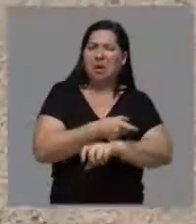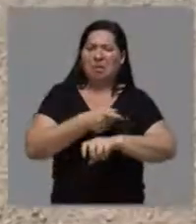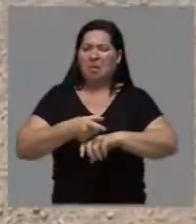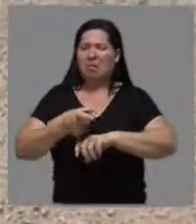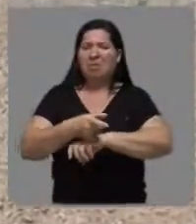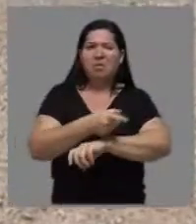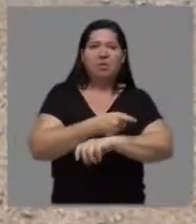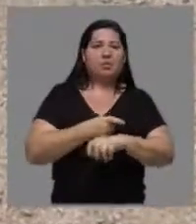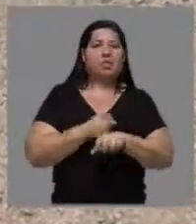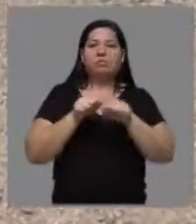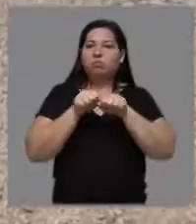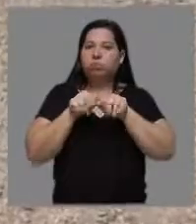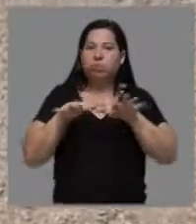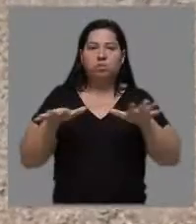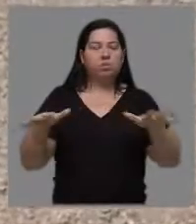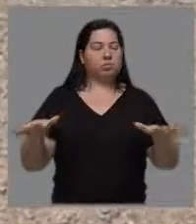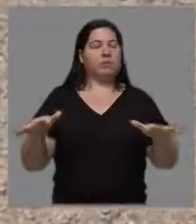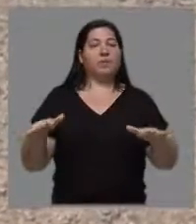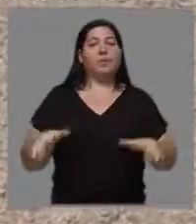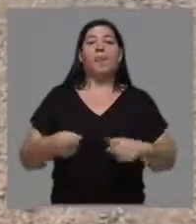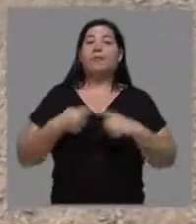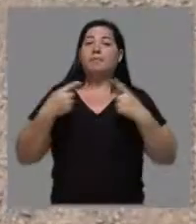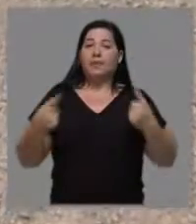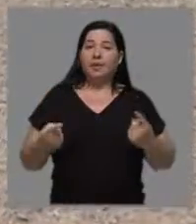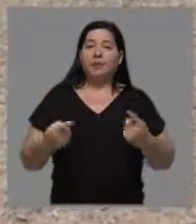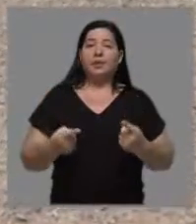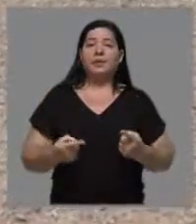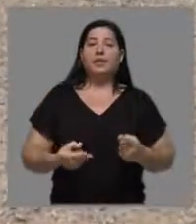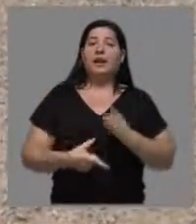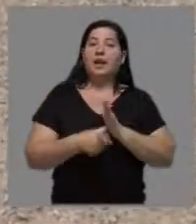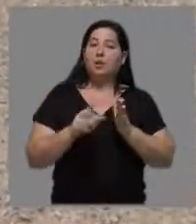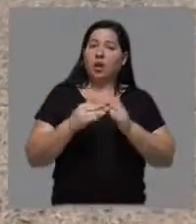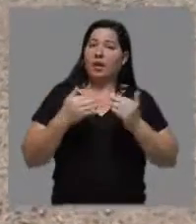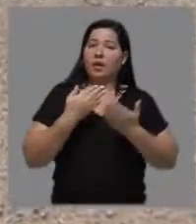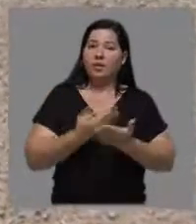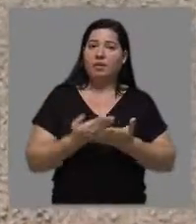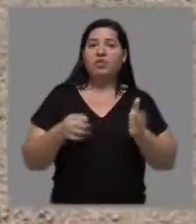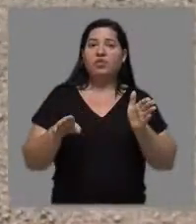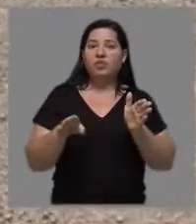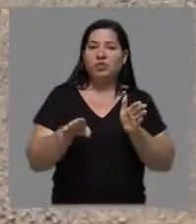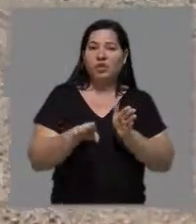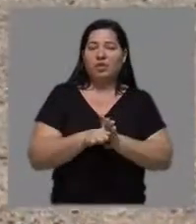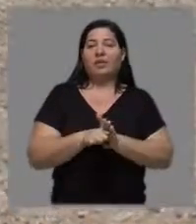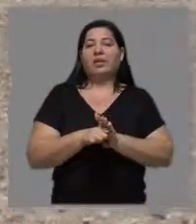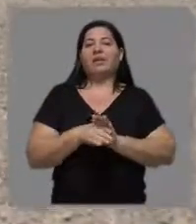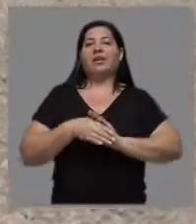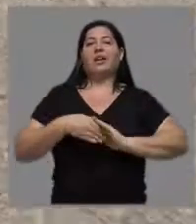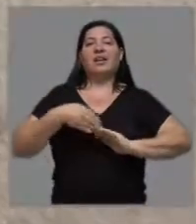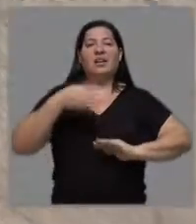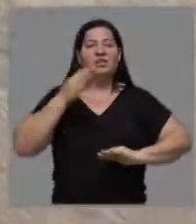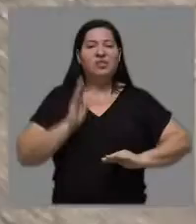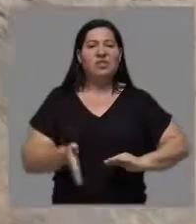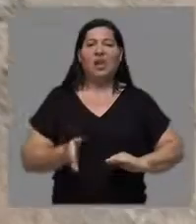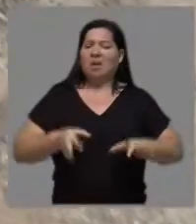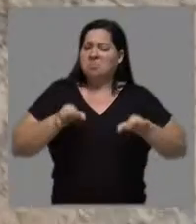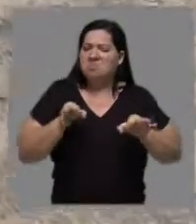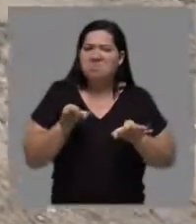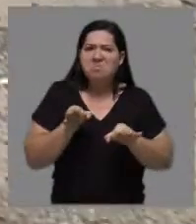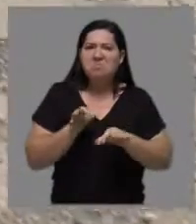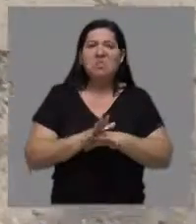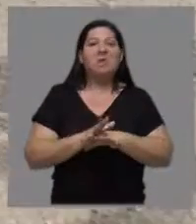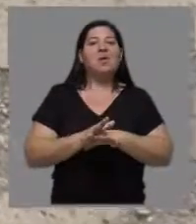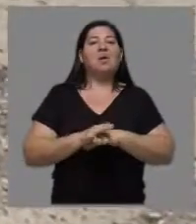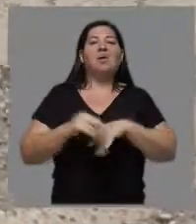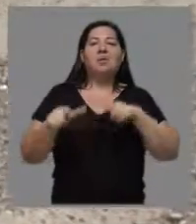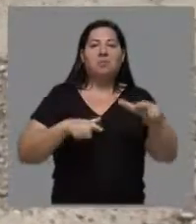buracos. Conseguimos aí, antes mesmo desse requerimento chegar à Câmara Municipal, já ser prontamente atendido, um